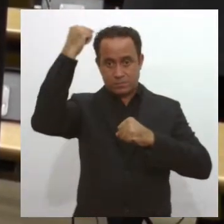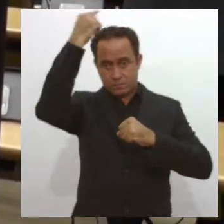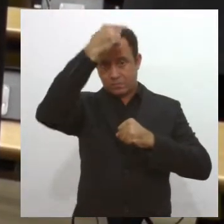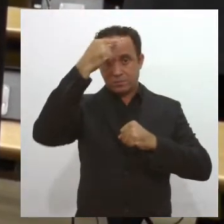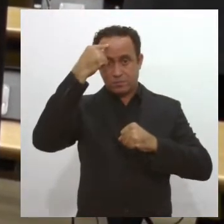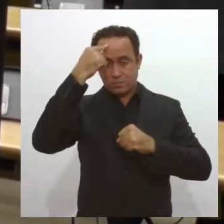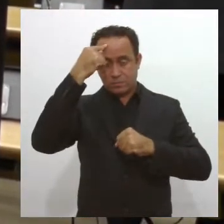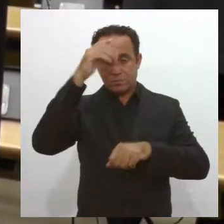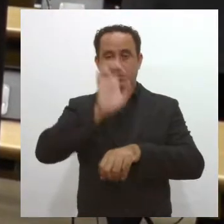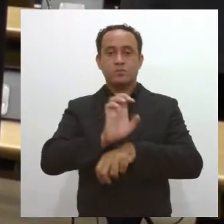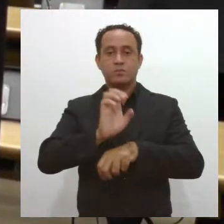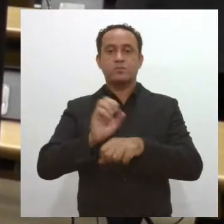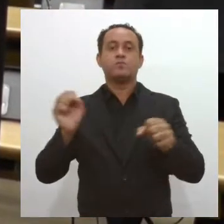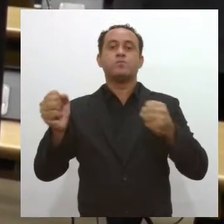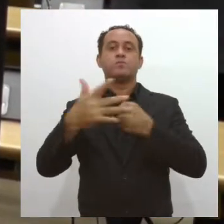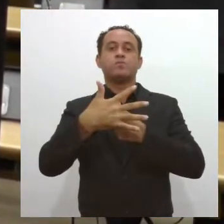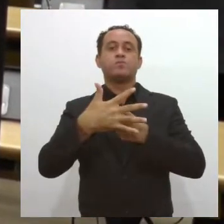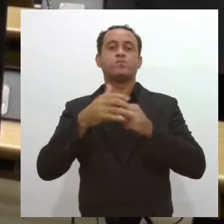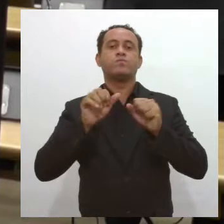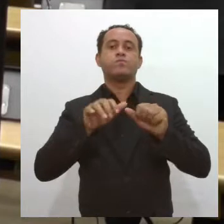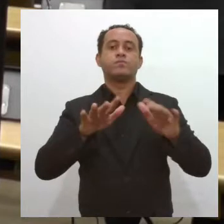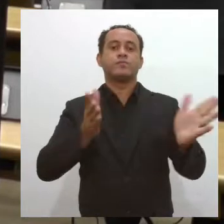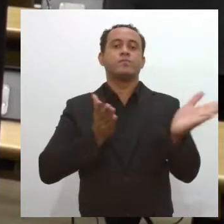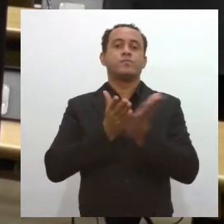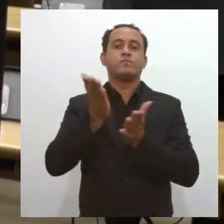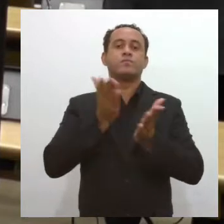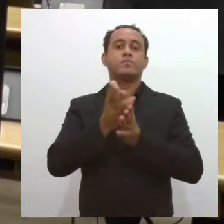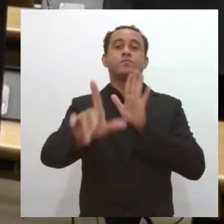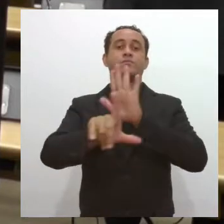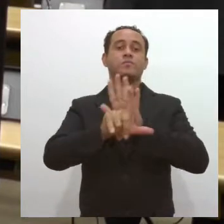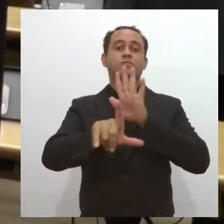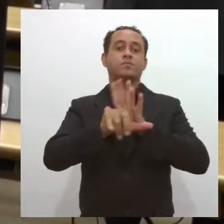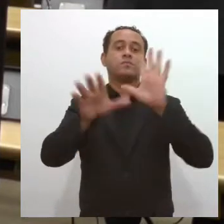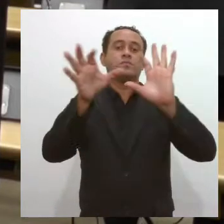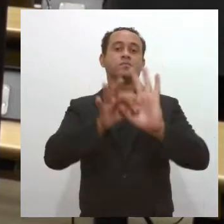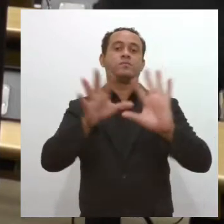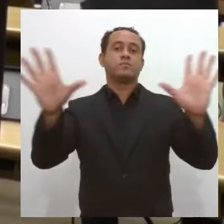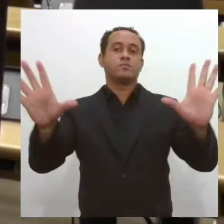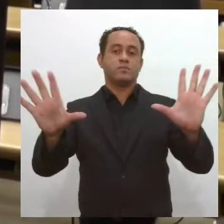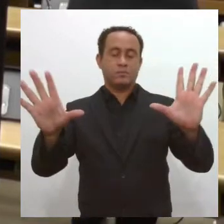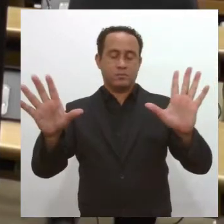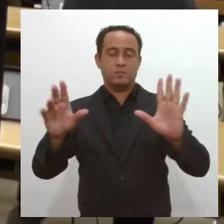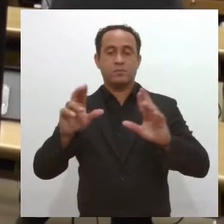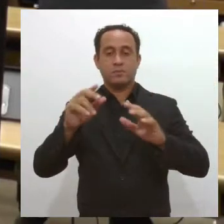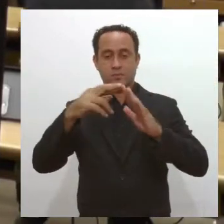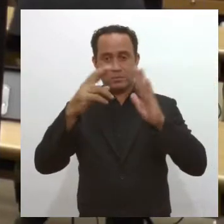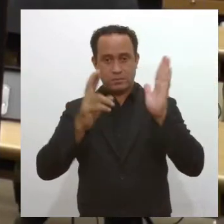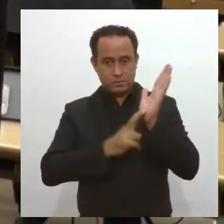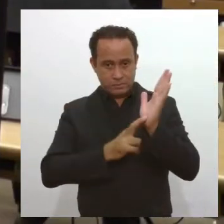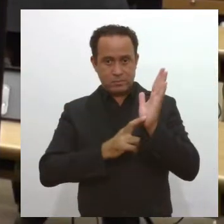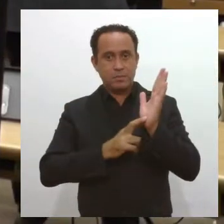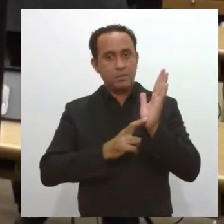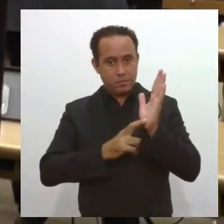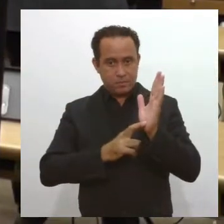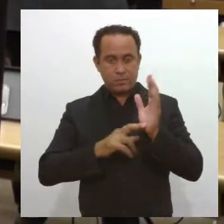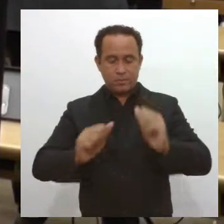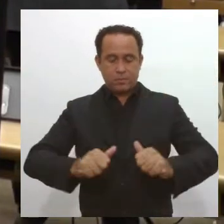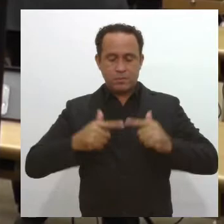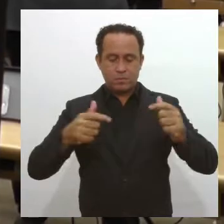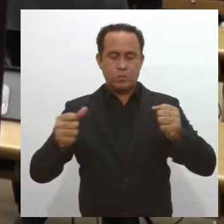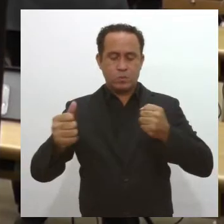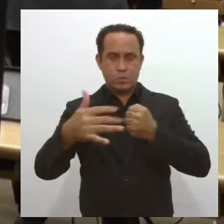enfrentamento à pandemia, foi aprovado o projeto de lei ordinária que dispõe sobre a adoção de procedimentos ao contágio e enfrentamento